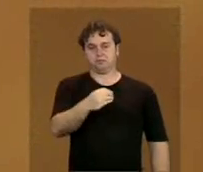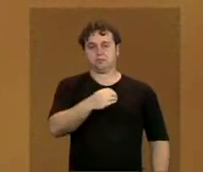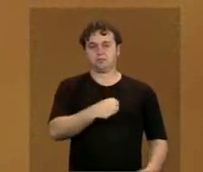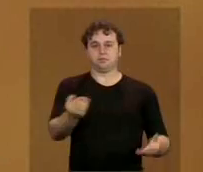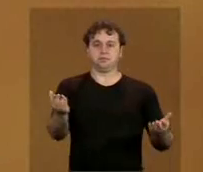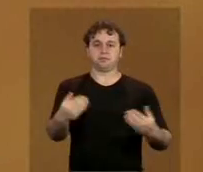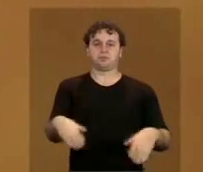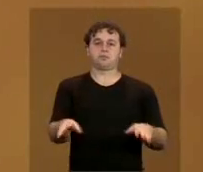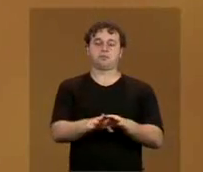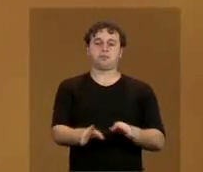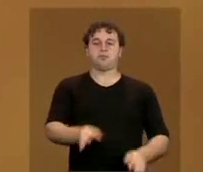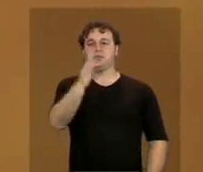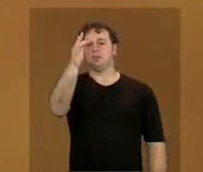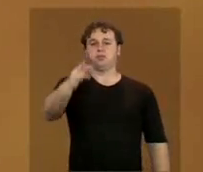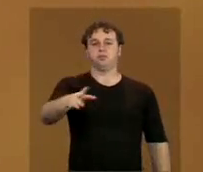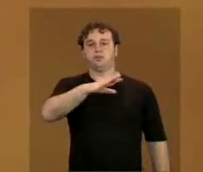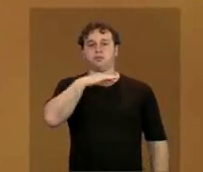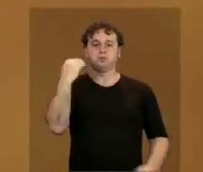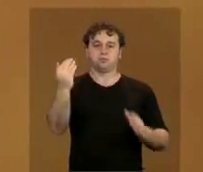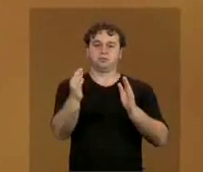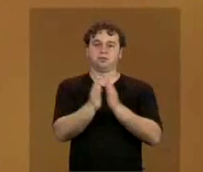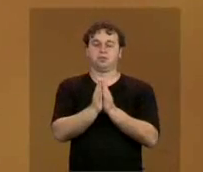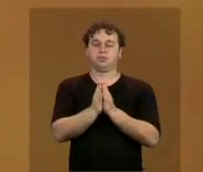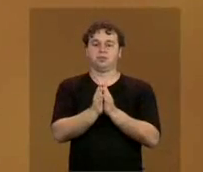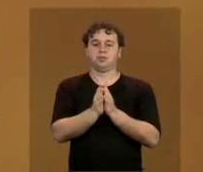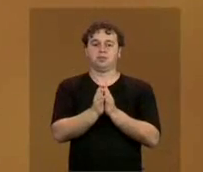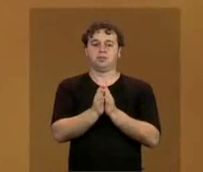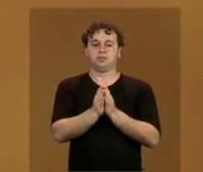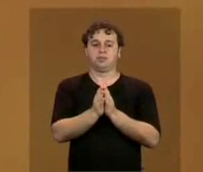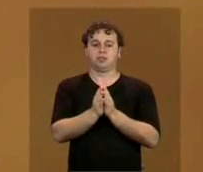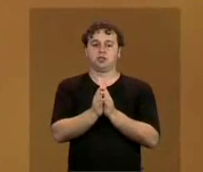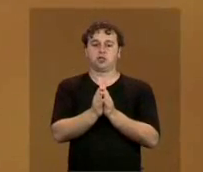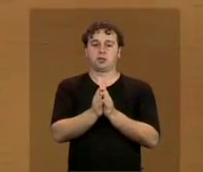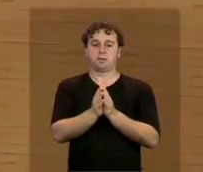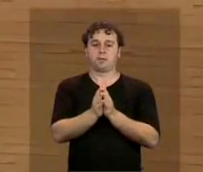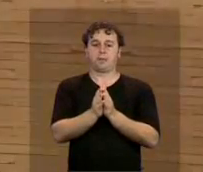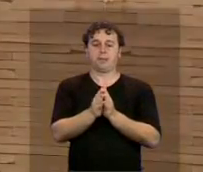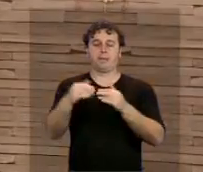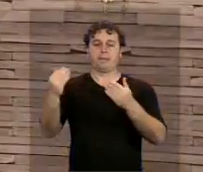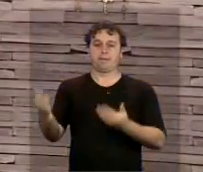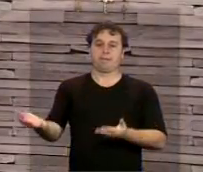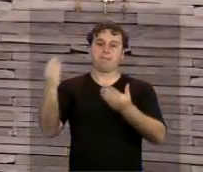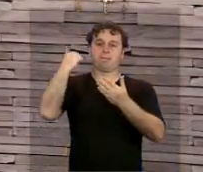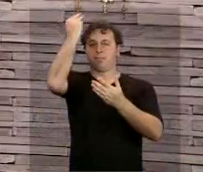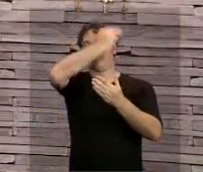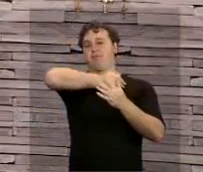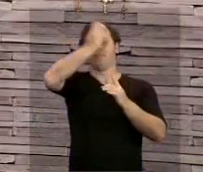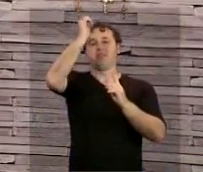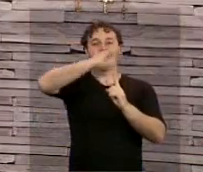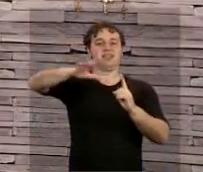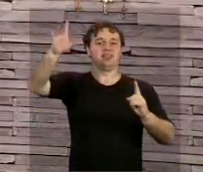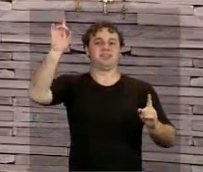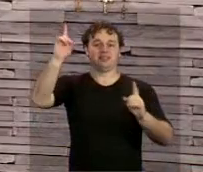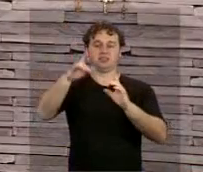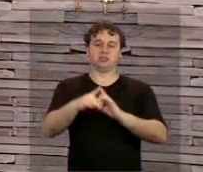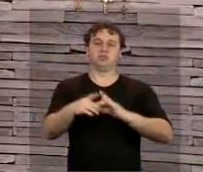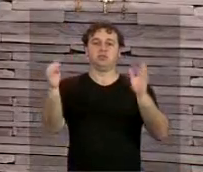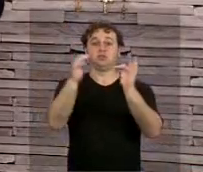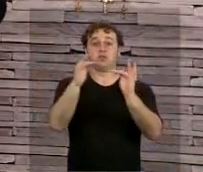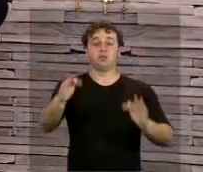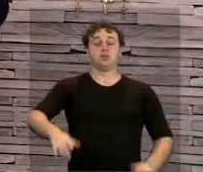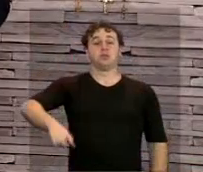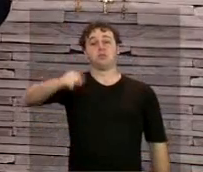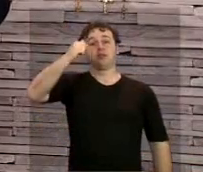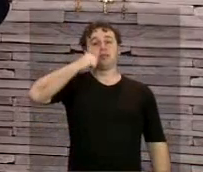por nós, pecadores, agora e na hora de nossa morte. Amém. Ave Maria, cheia de graça, o Senhor